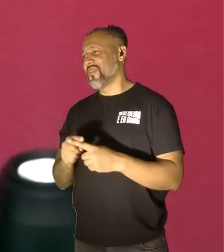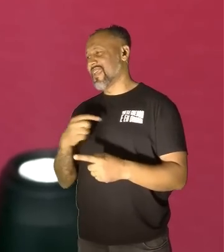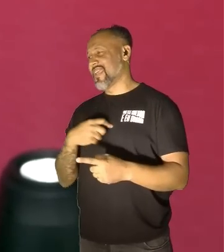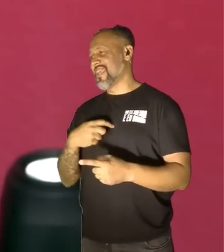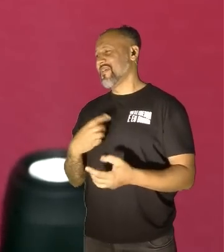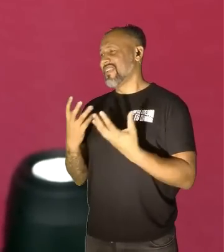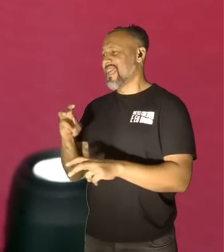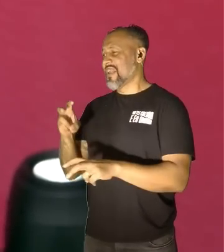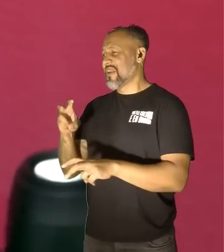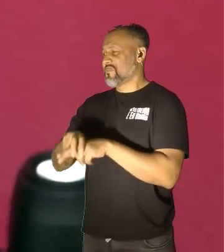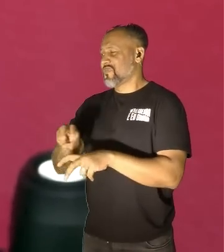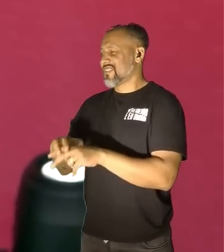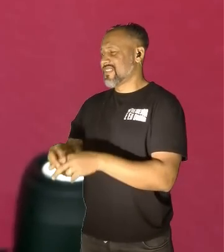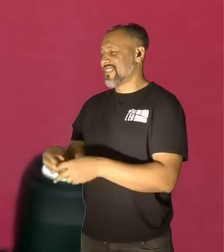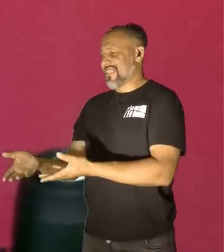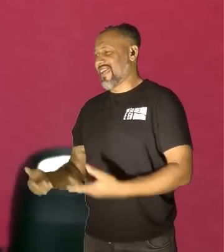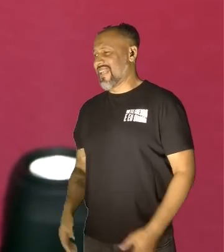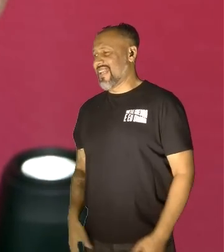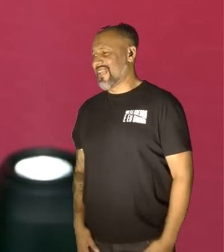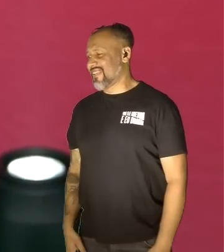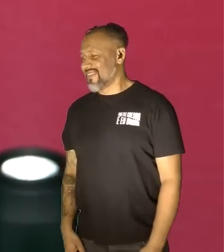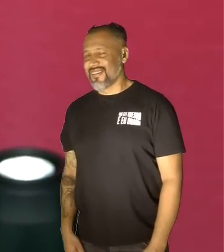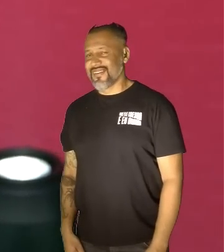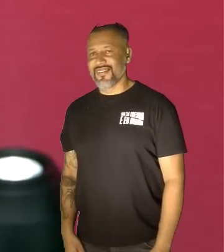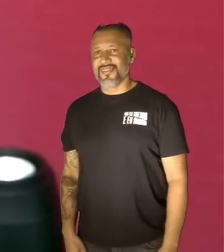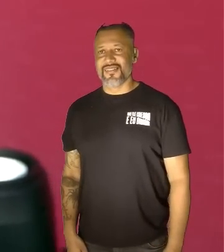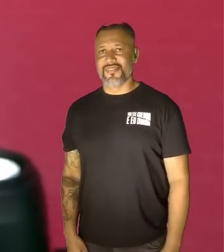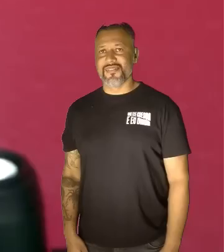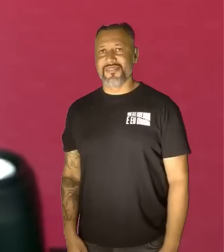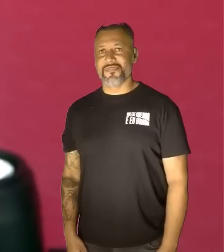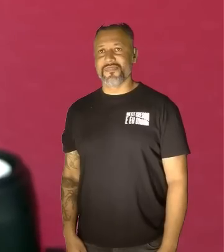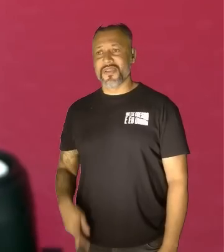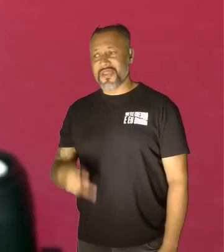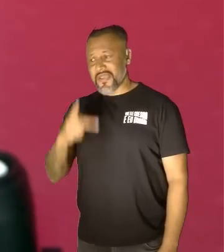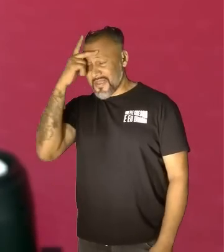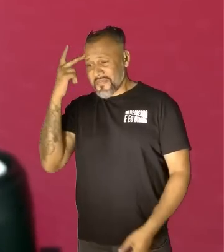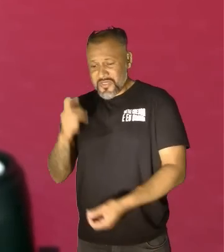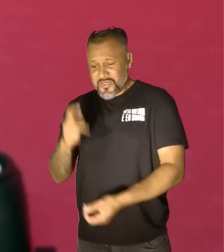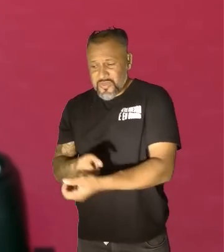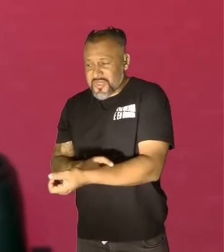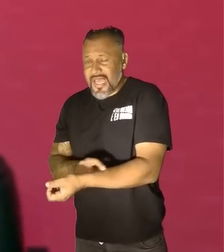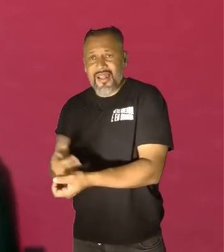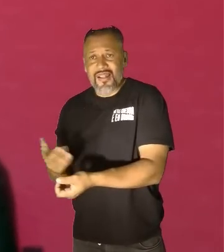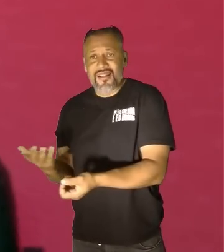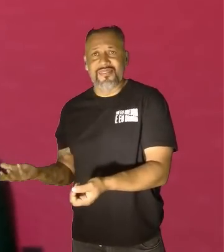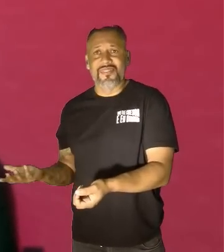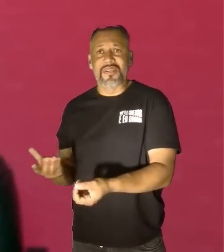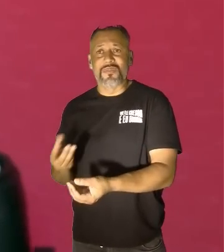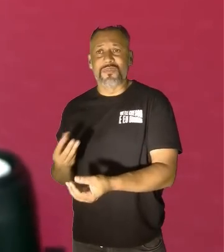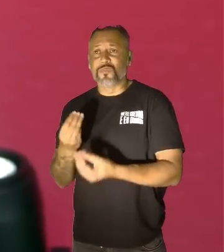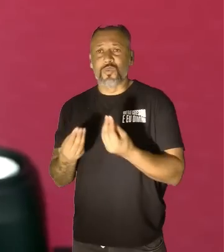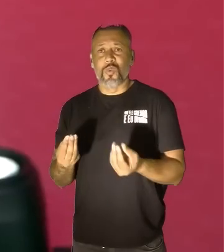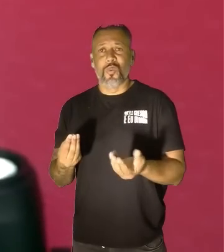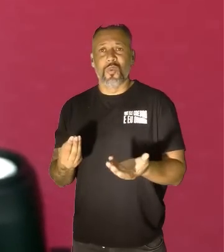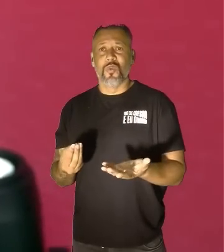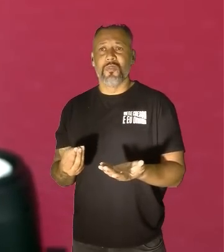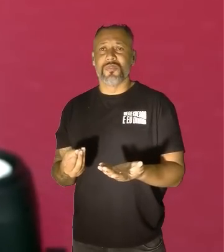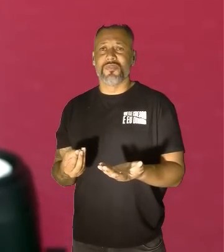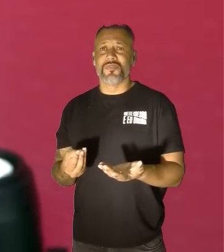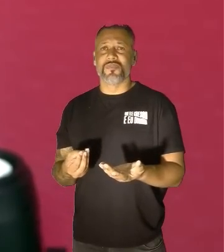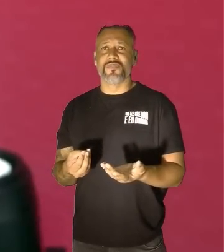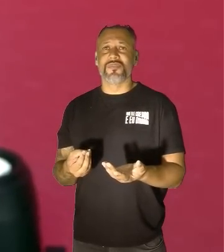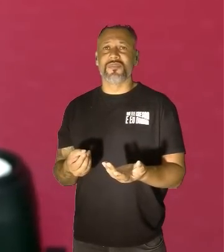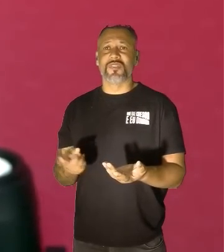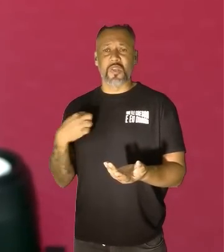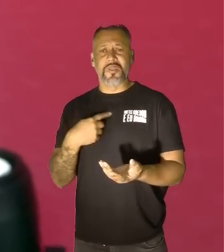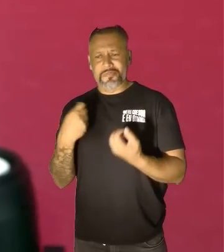não tem o nome dele na cadeira. A cadeira não é dele, mas ele fica encapetado se alguém senta no lugar dele. E eu quero dizer: se prepare